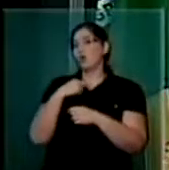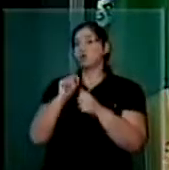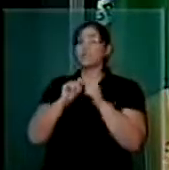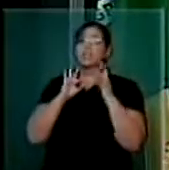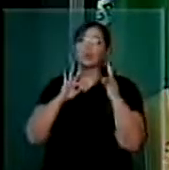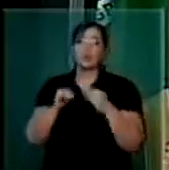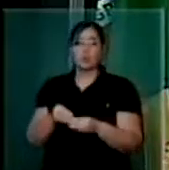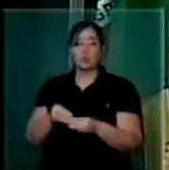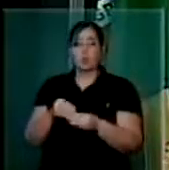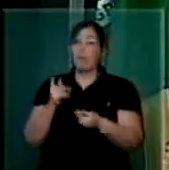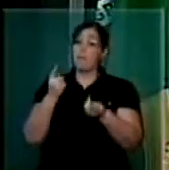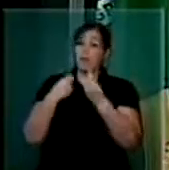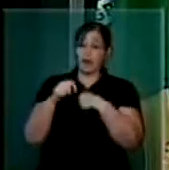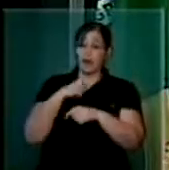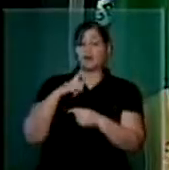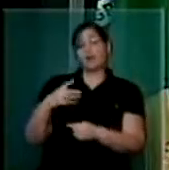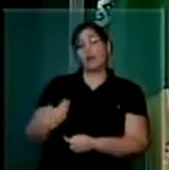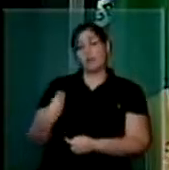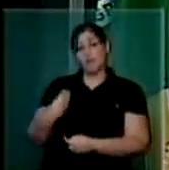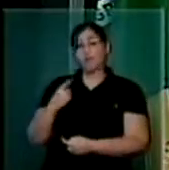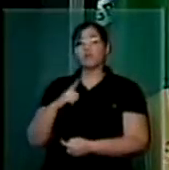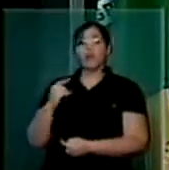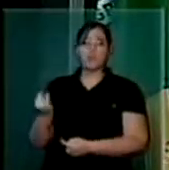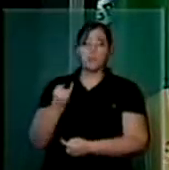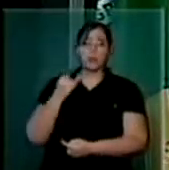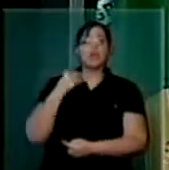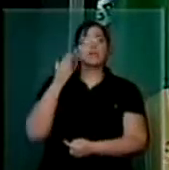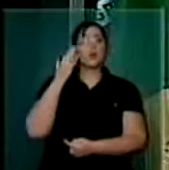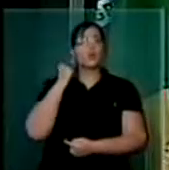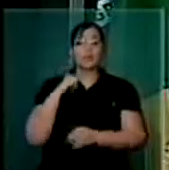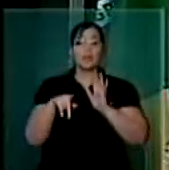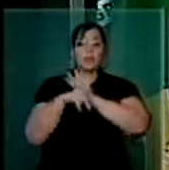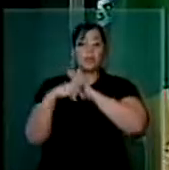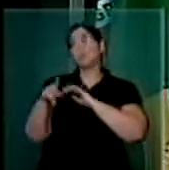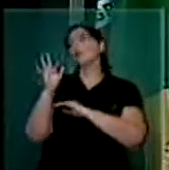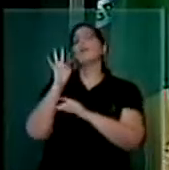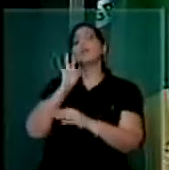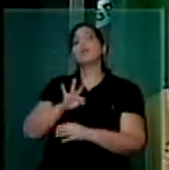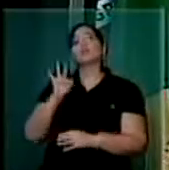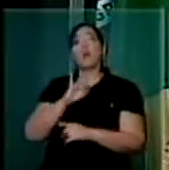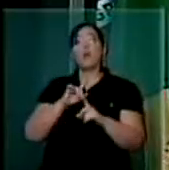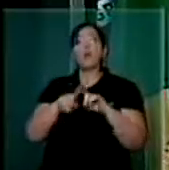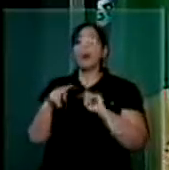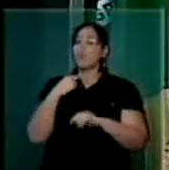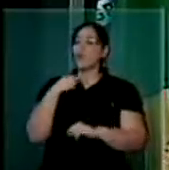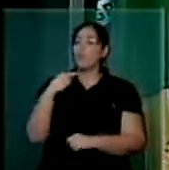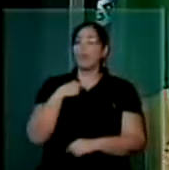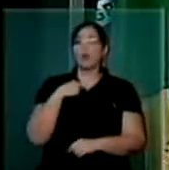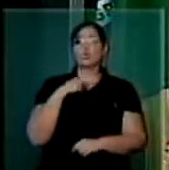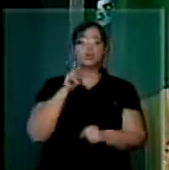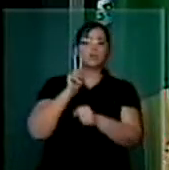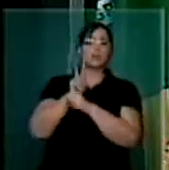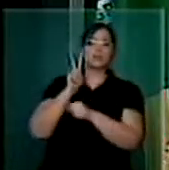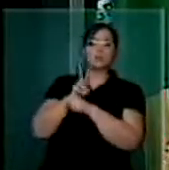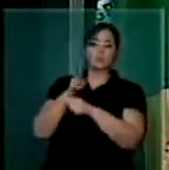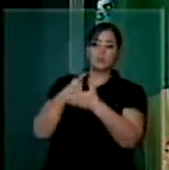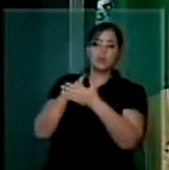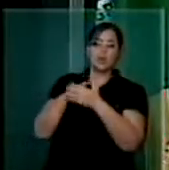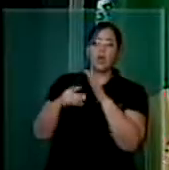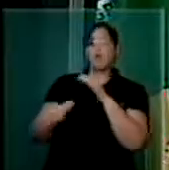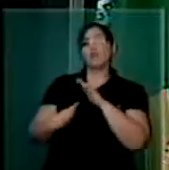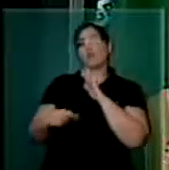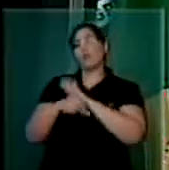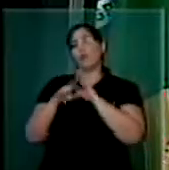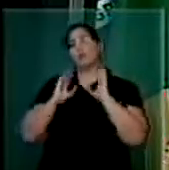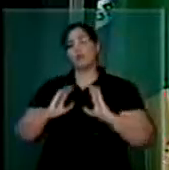o mercado existe, é importante, o mercado tem sua função, mas ele não pode regular a vida dos cidadãos